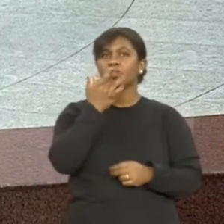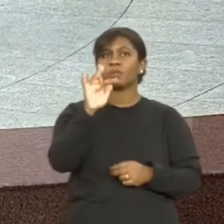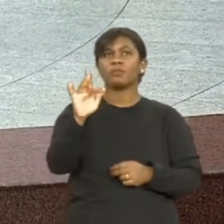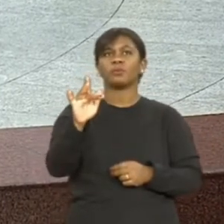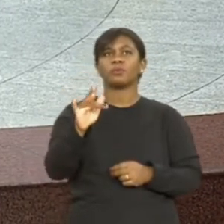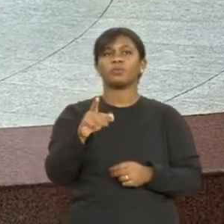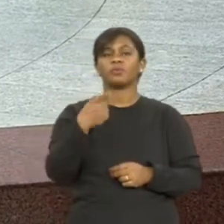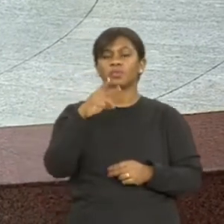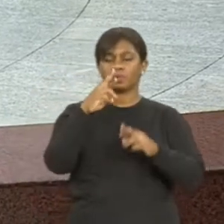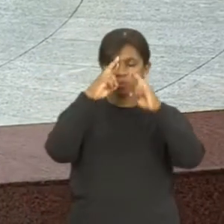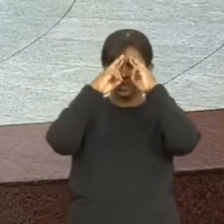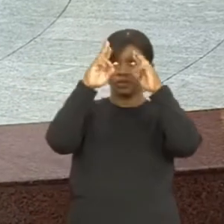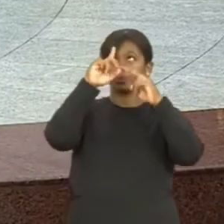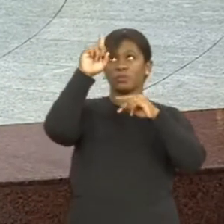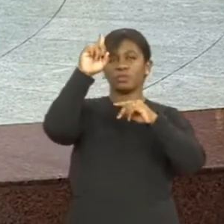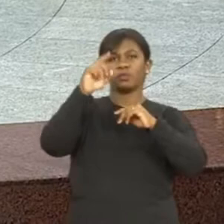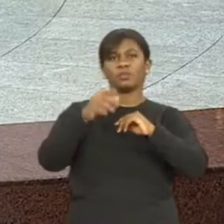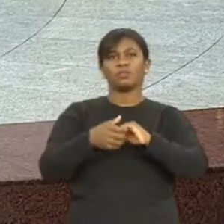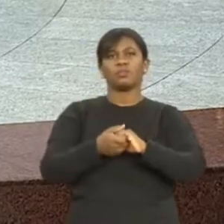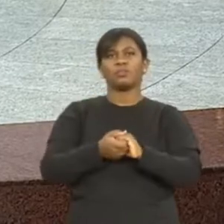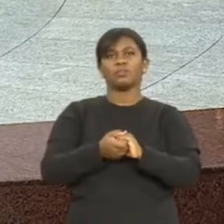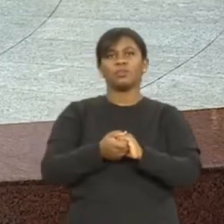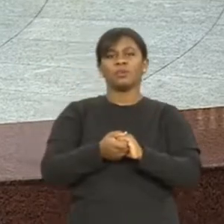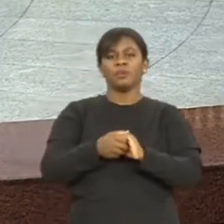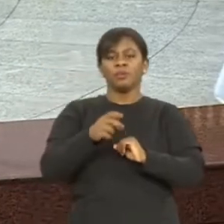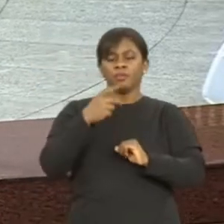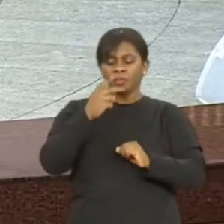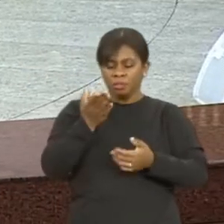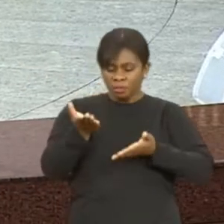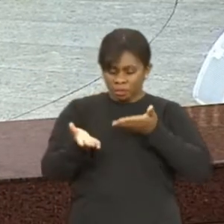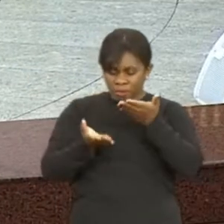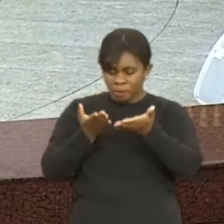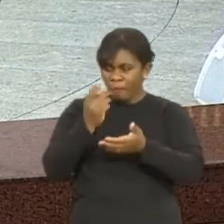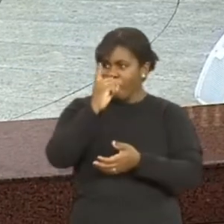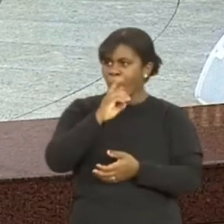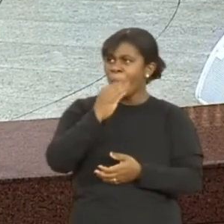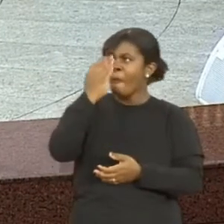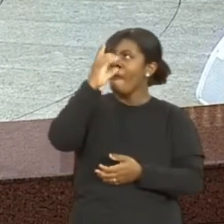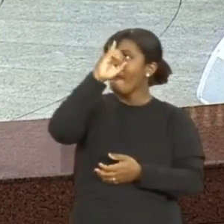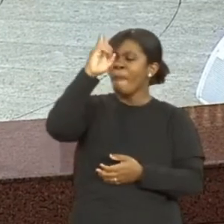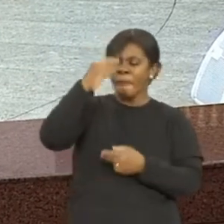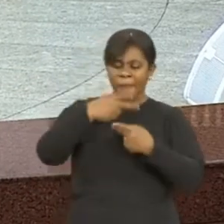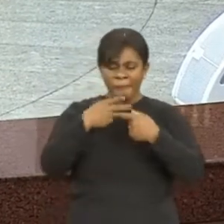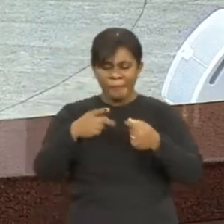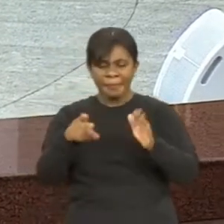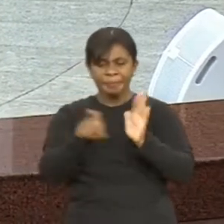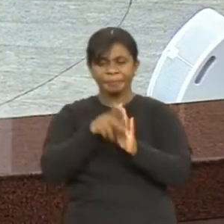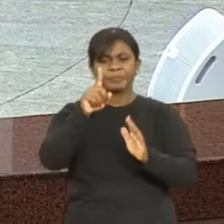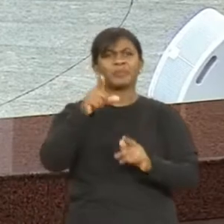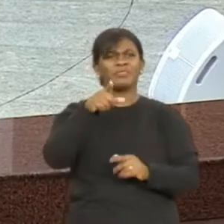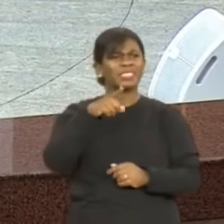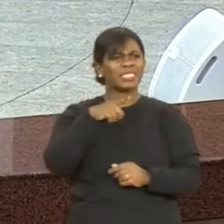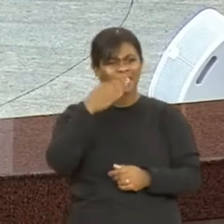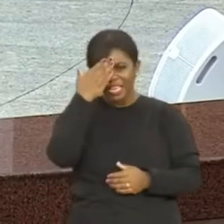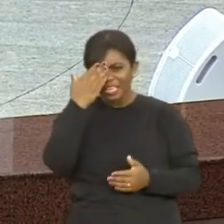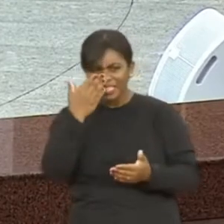seu respeito a Deus, seu cuidado diante de Deus e com as coisas de Deus. Você acredita que tem gente que pega o envelope